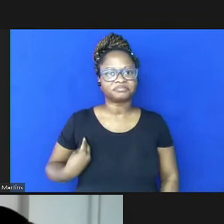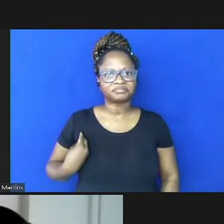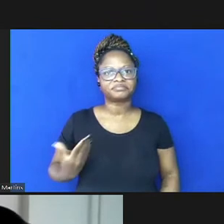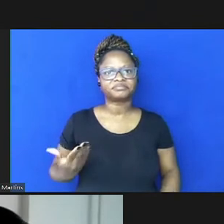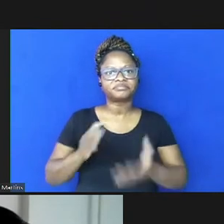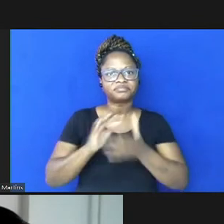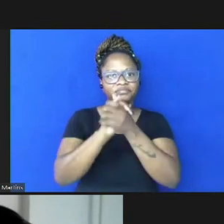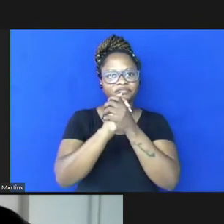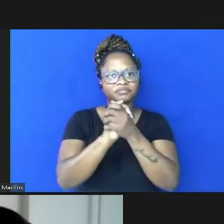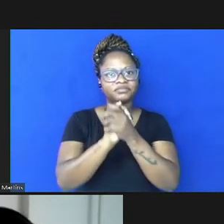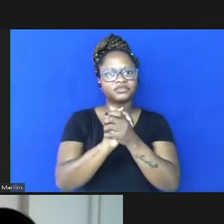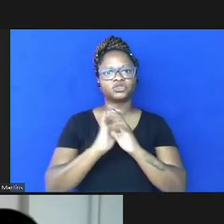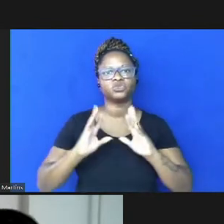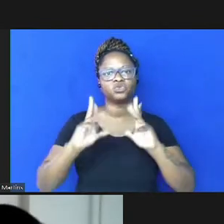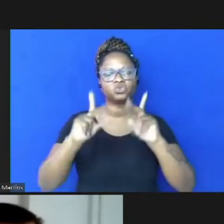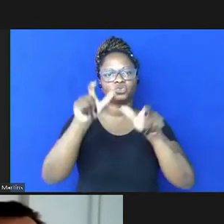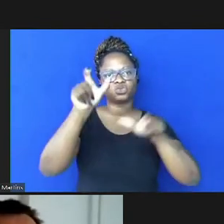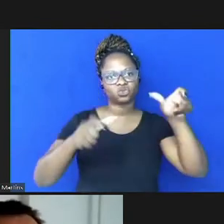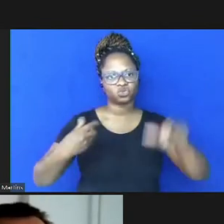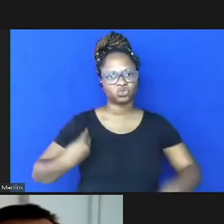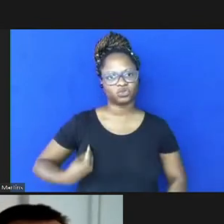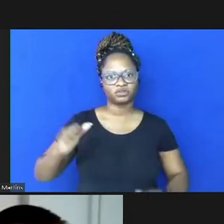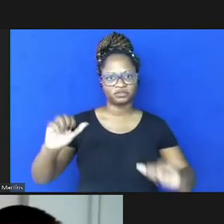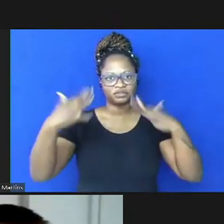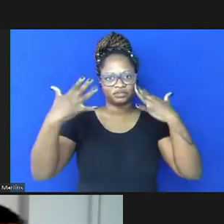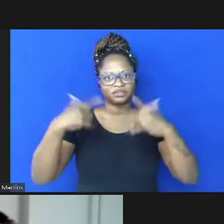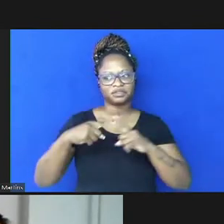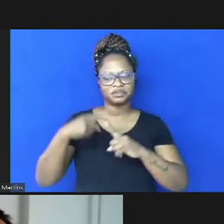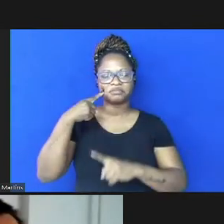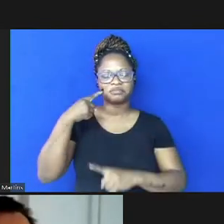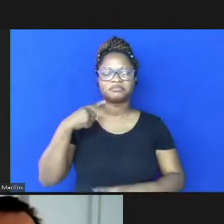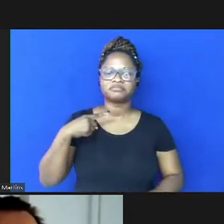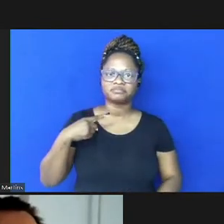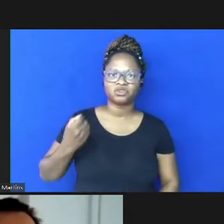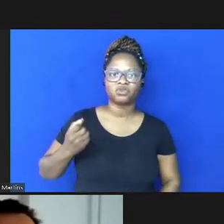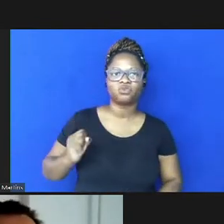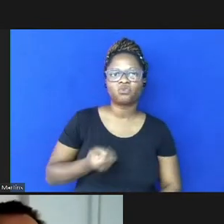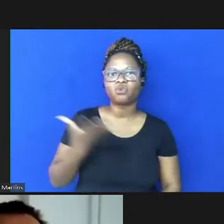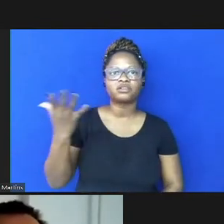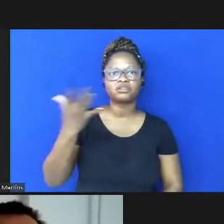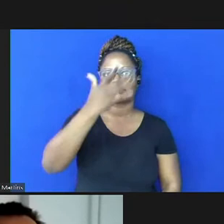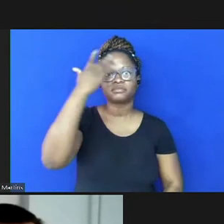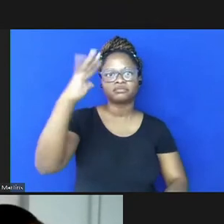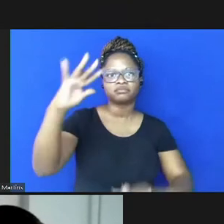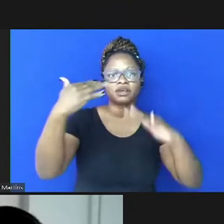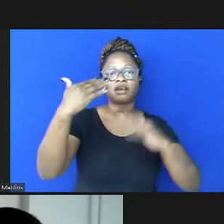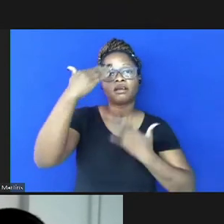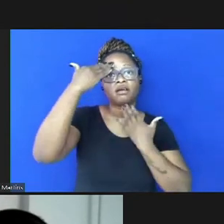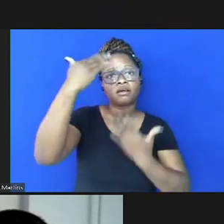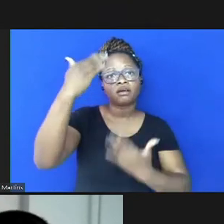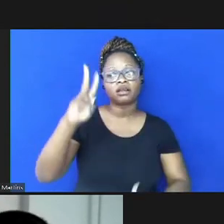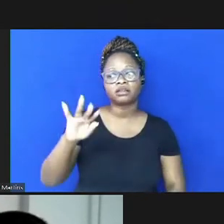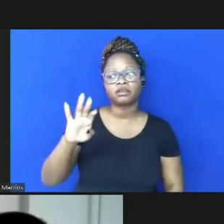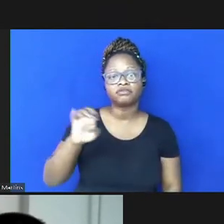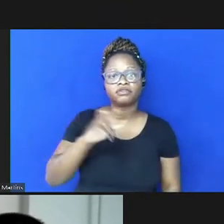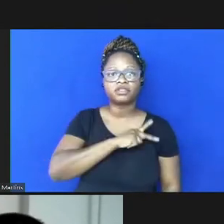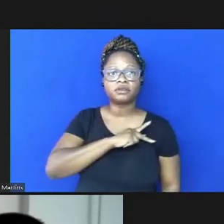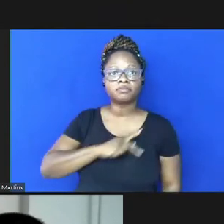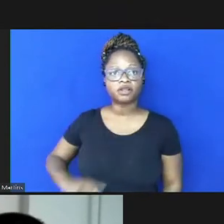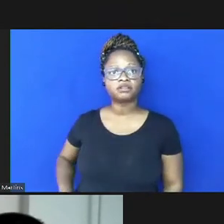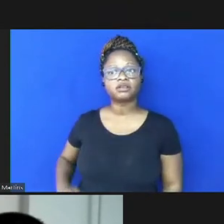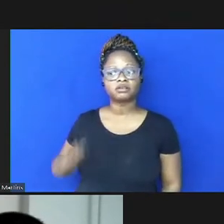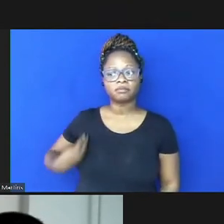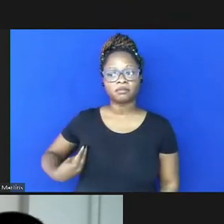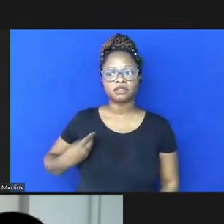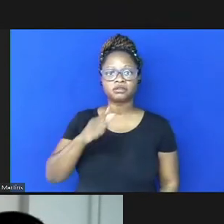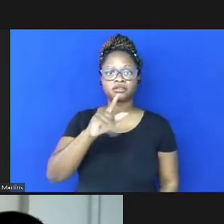cumprimentar todos os presentes, a audiência, agradecer a vice-presidência o convite para compor esse GT, né, mencionado, o GT